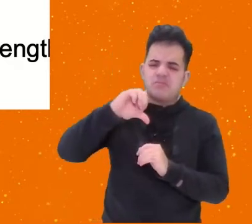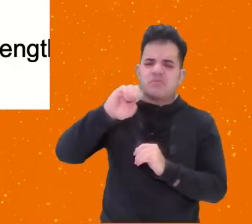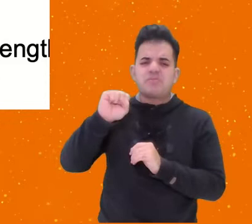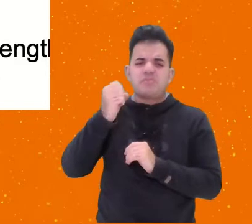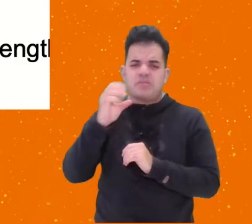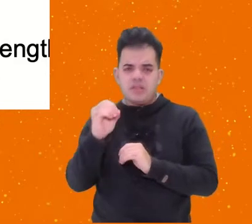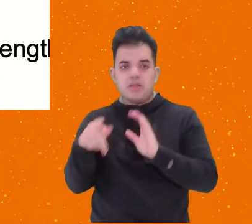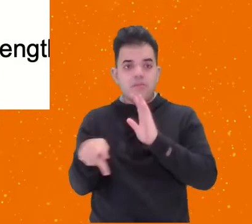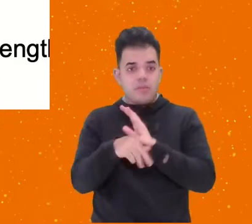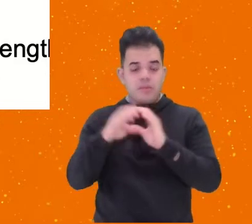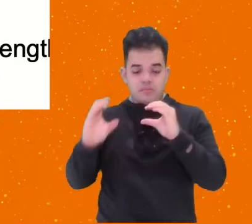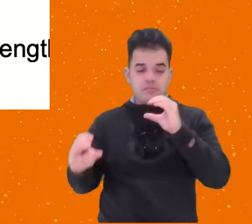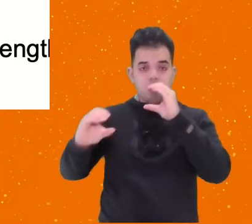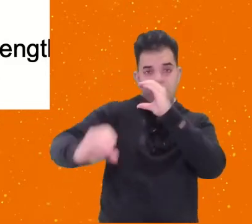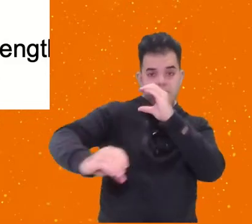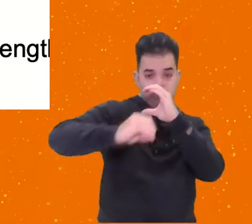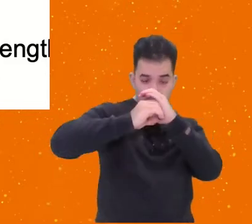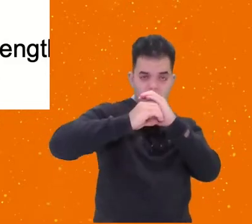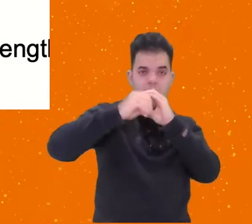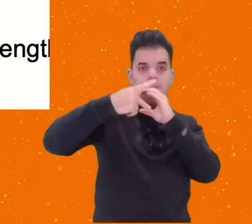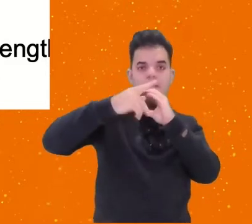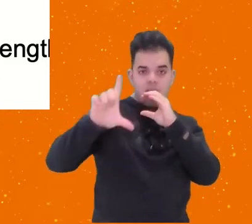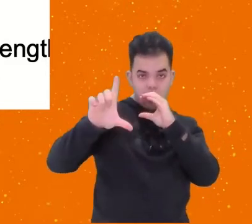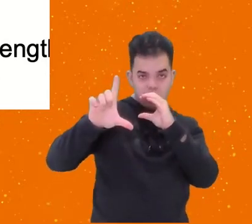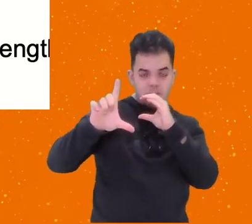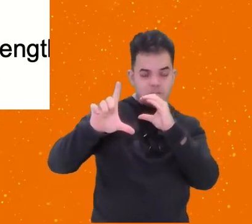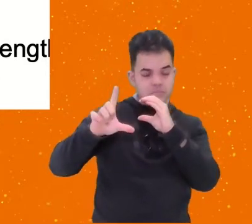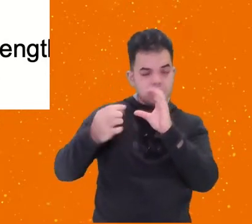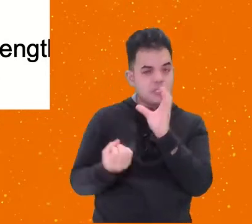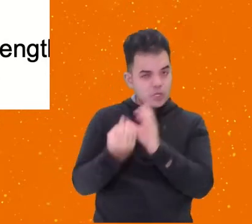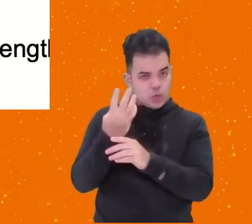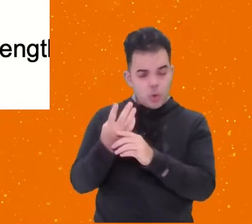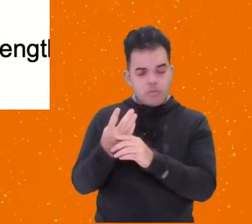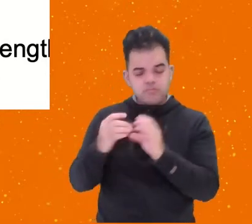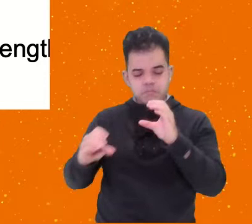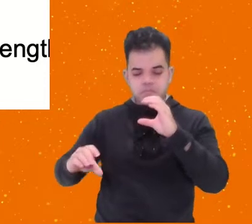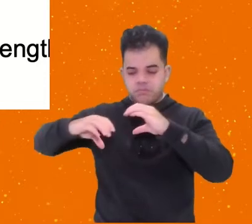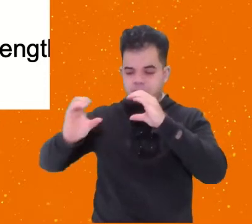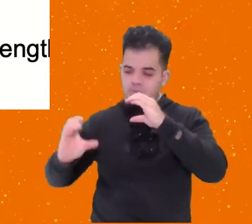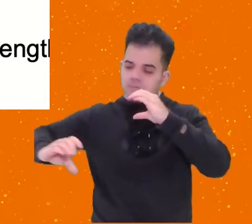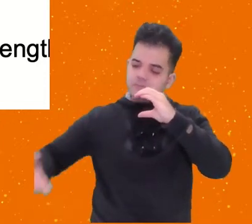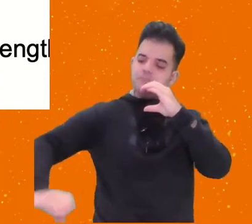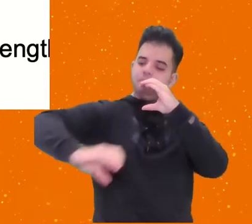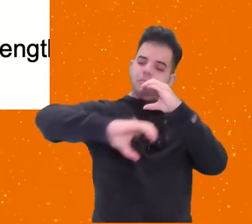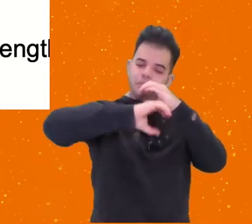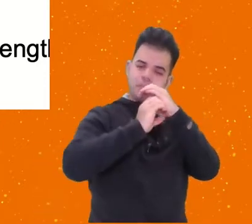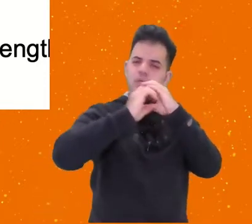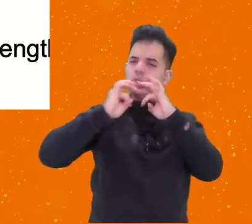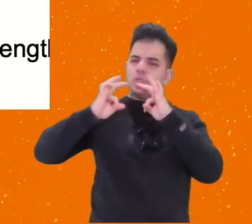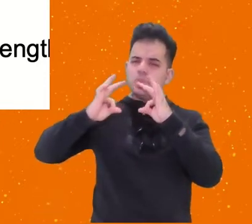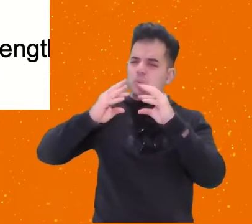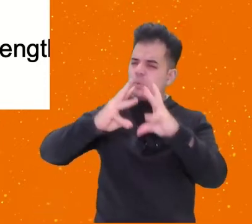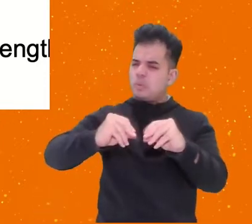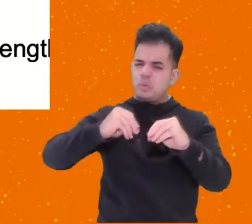bocal PL, ela desenvolveu o bocal PL, né? Que dominou assim, né? Hoje todo mundo